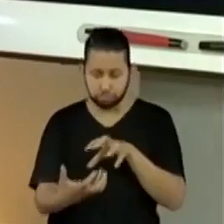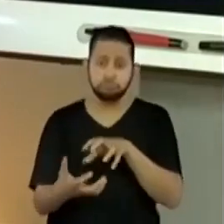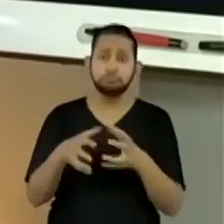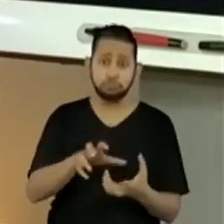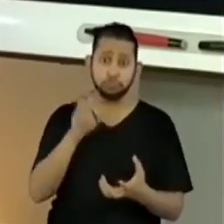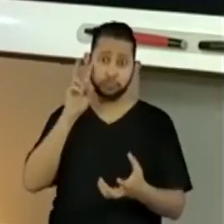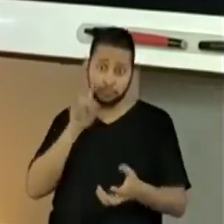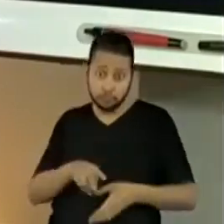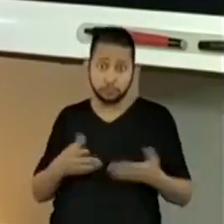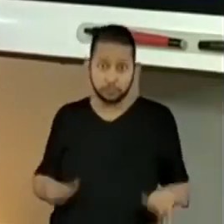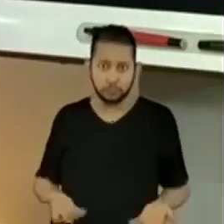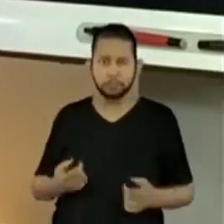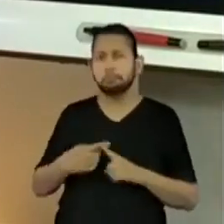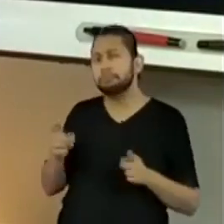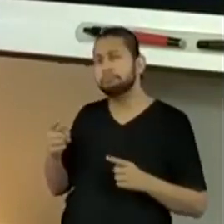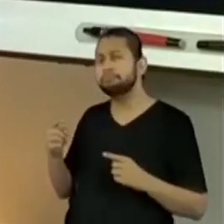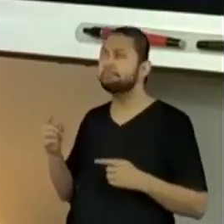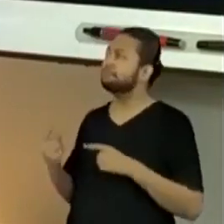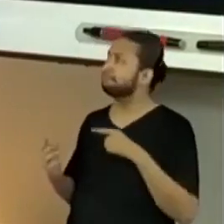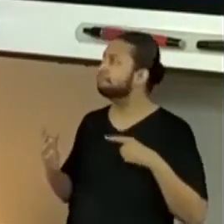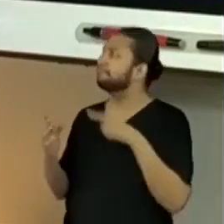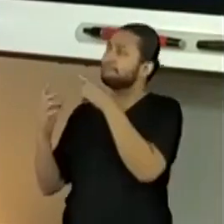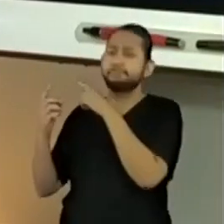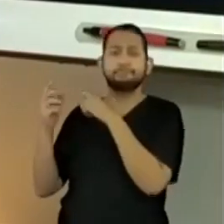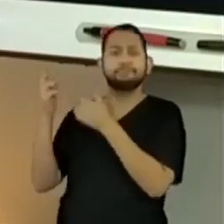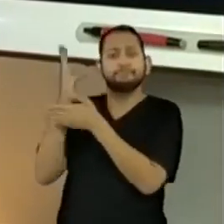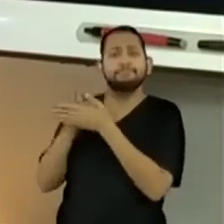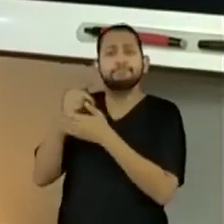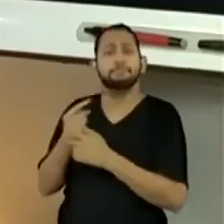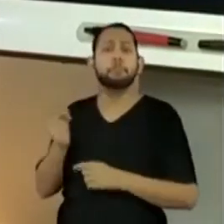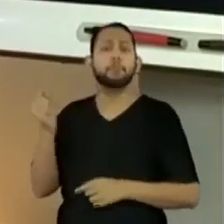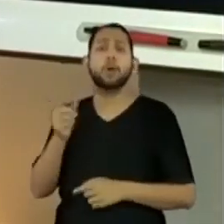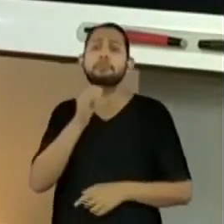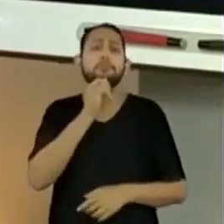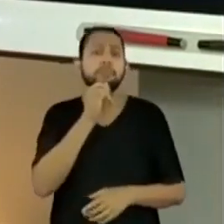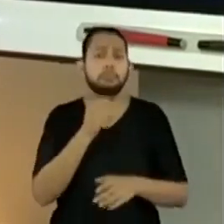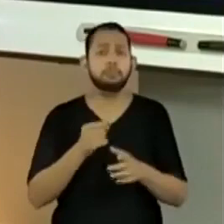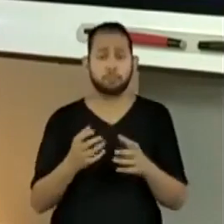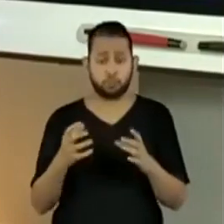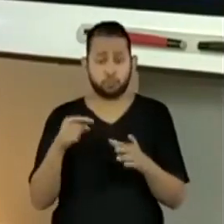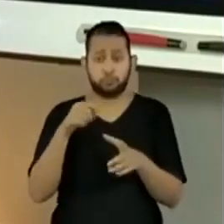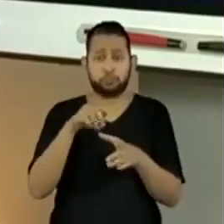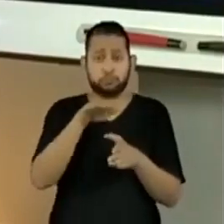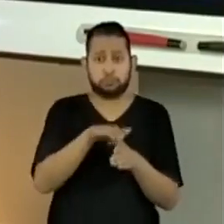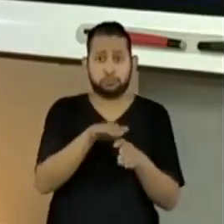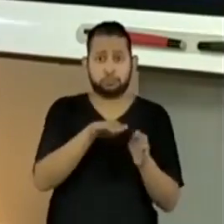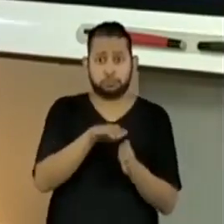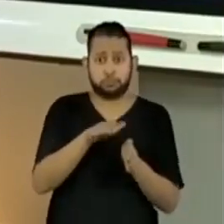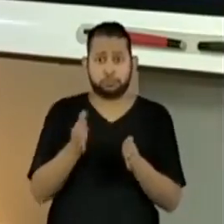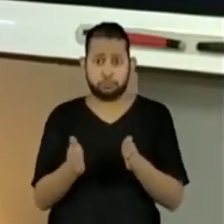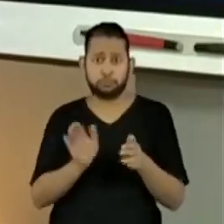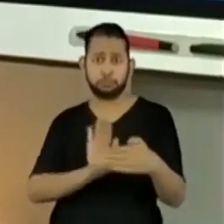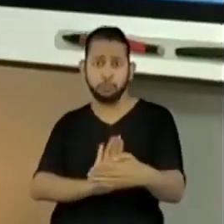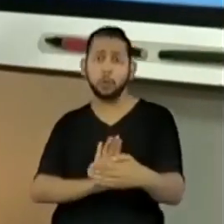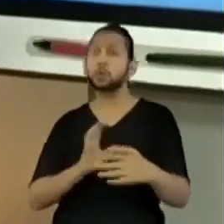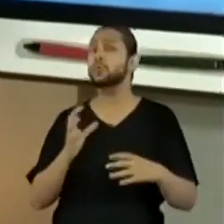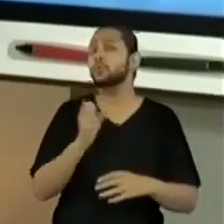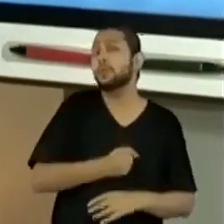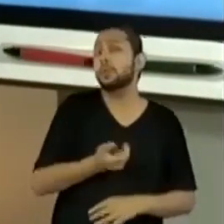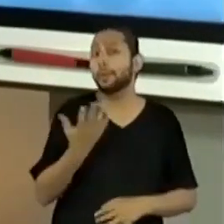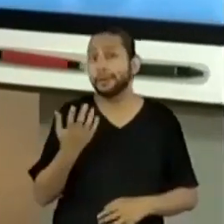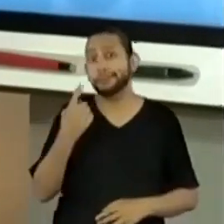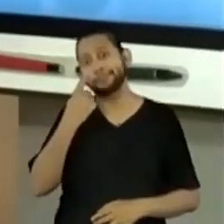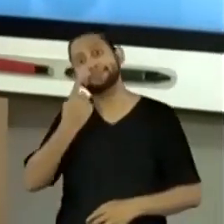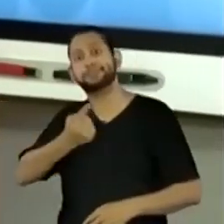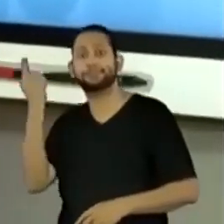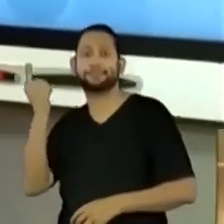fazer essas contagens, saber quantas arestas, quantos vértices tem essa figura aqui? Então, nós vamos passar